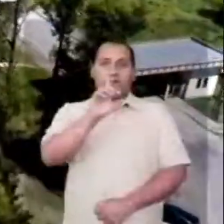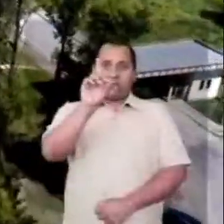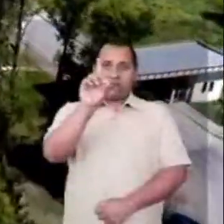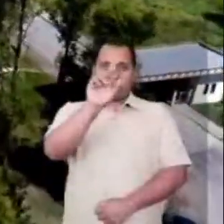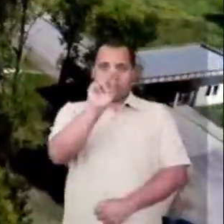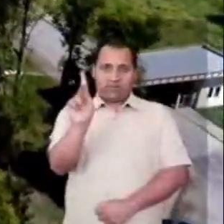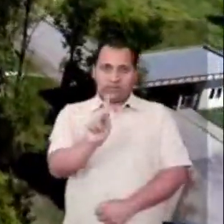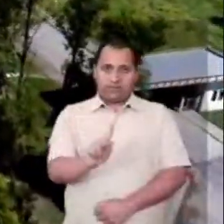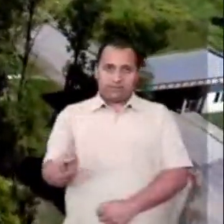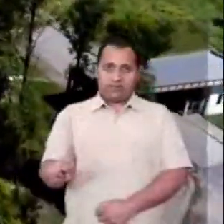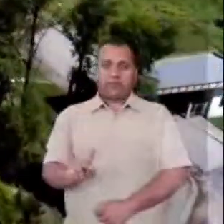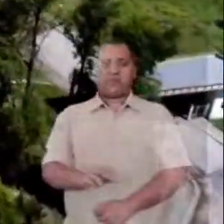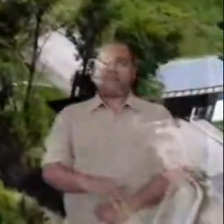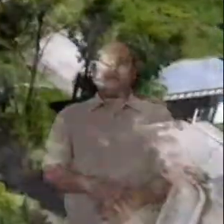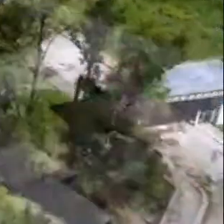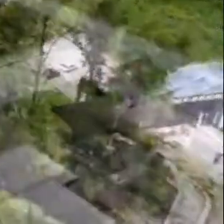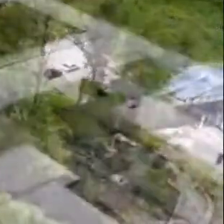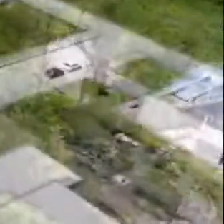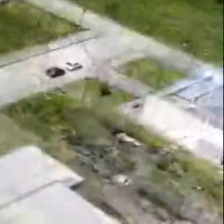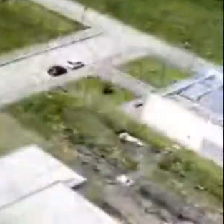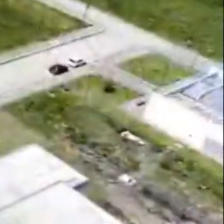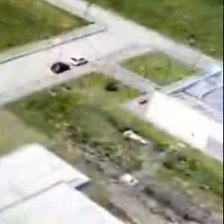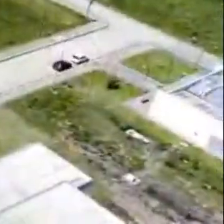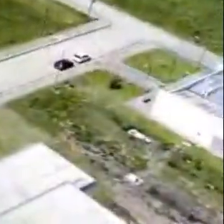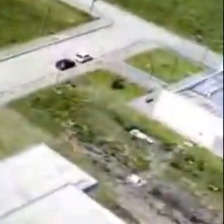Dom Pedrito.